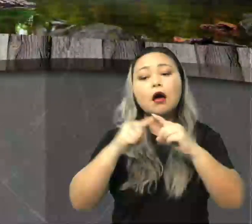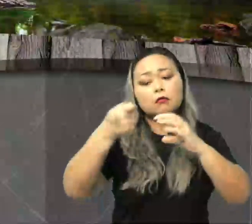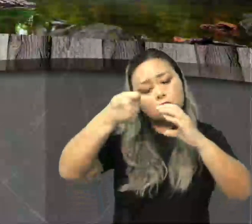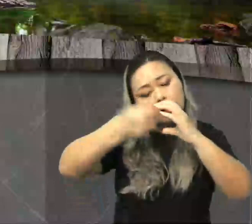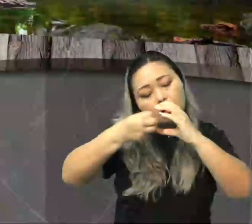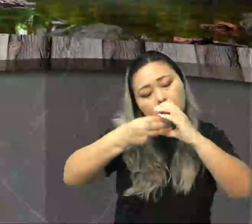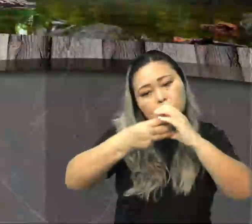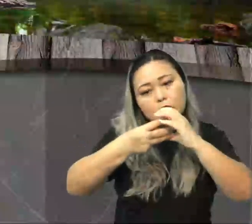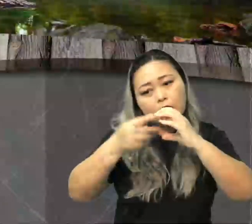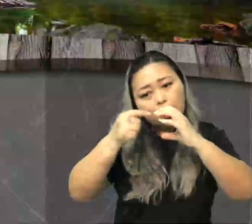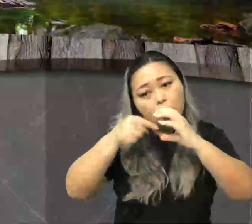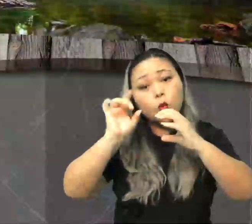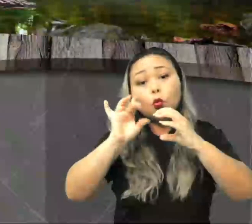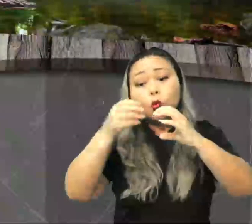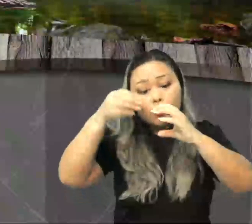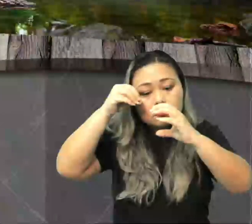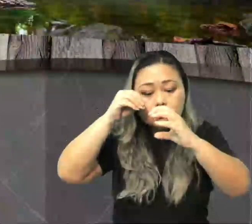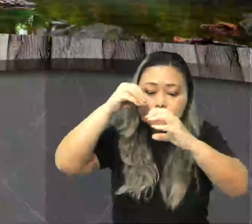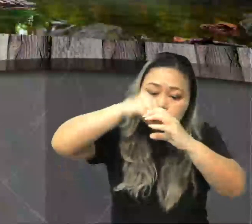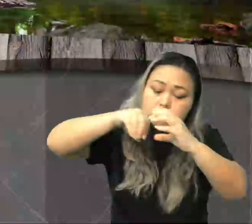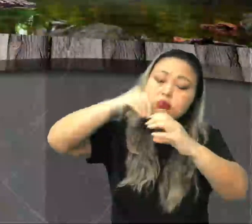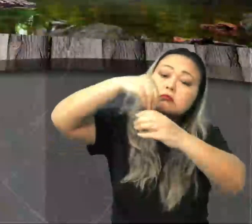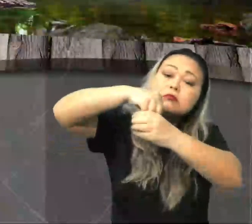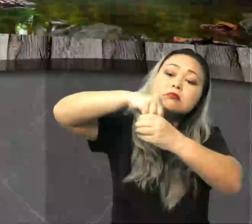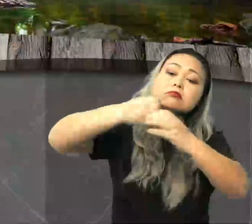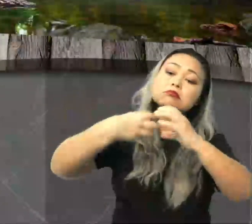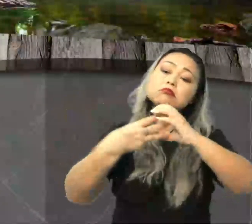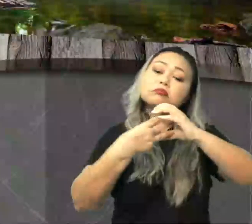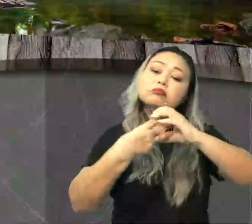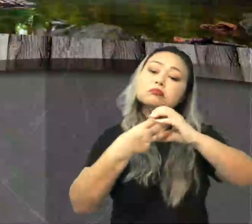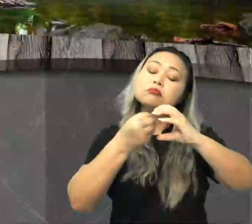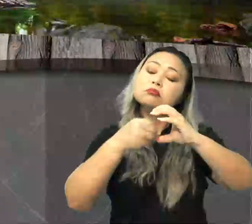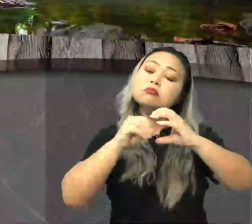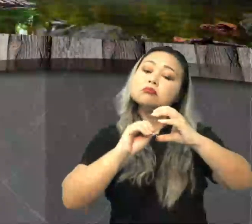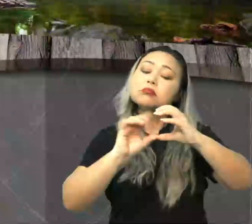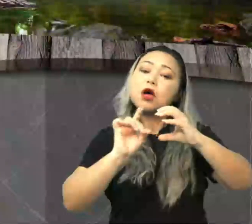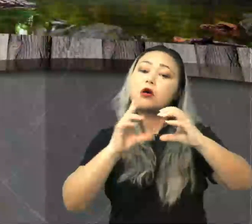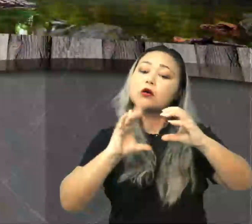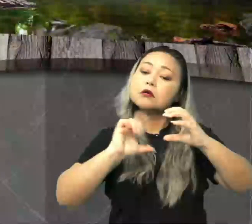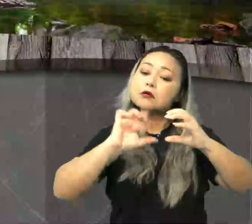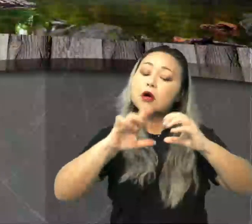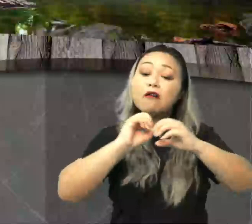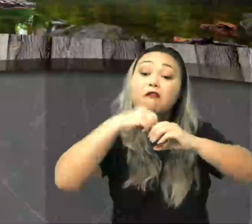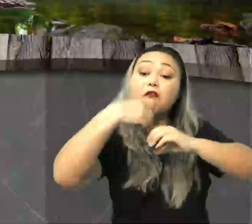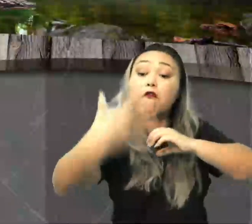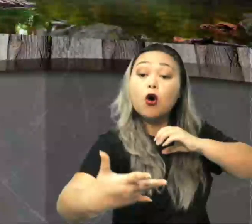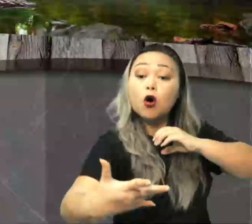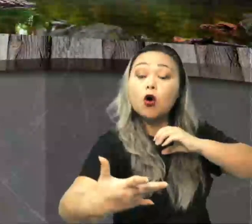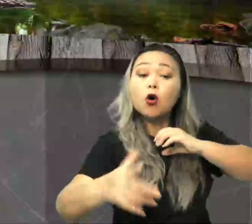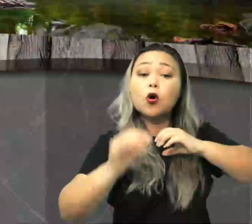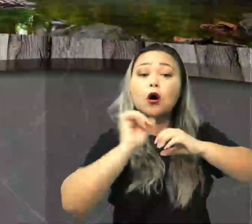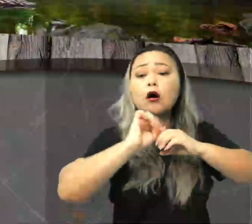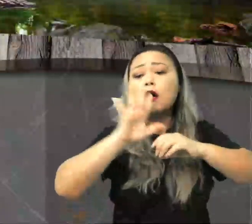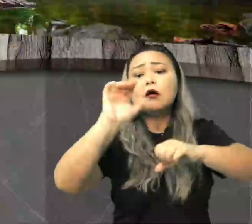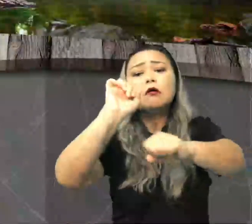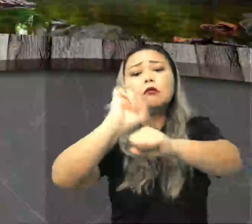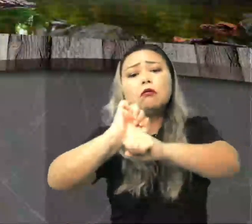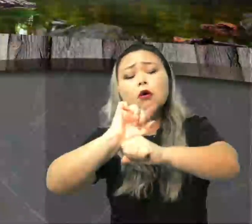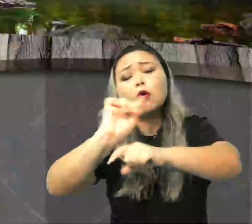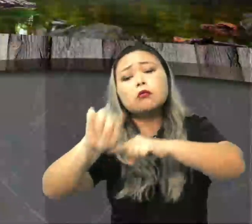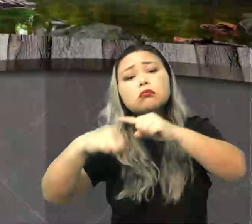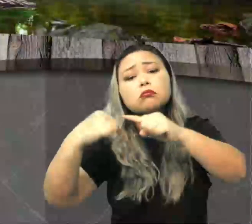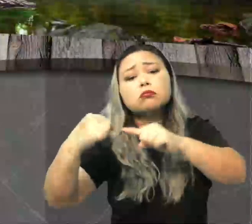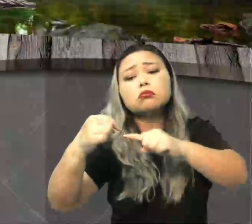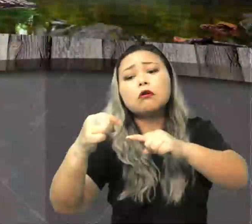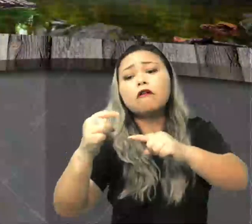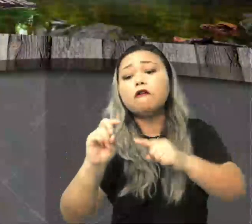essa ação. Só agem dentro de um ser vivo. Se eles estiverem fora, ou eles vão estar na forma cristalizada, ou o que a gente chama